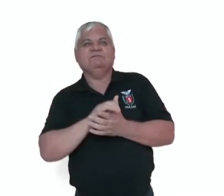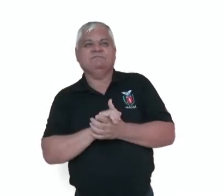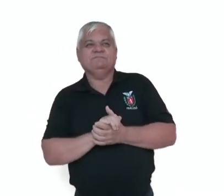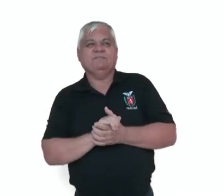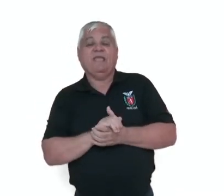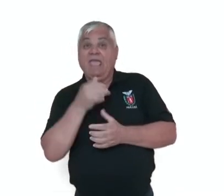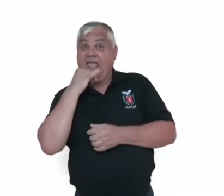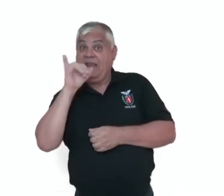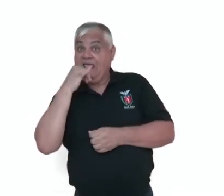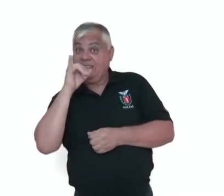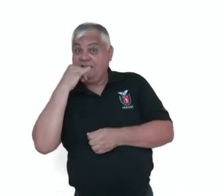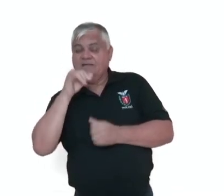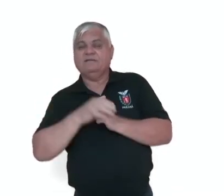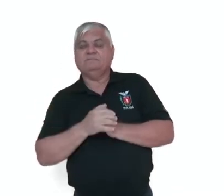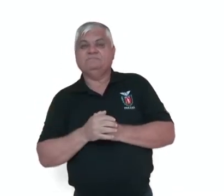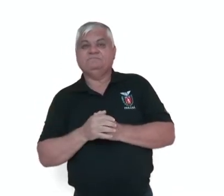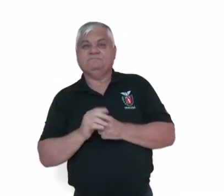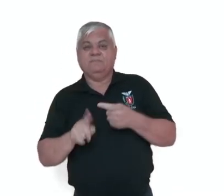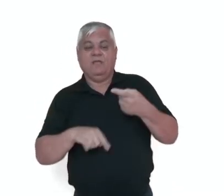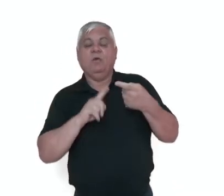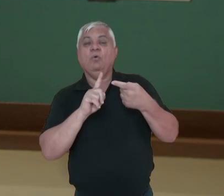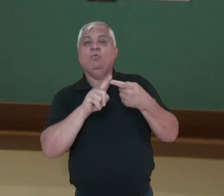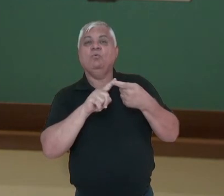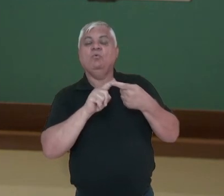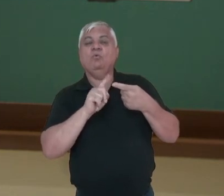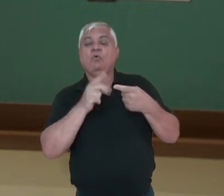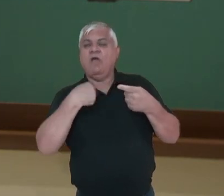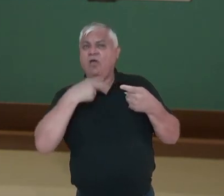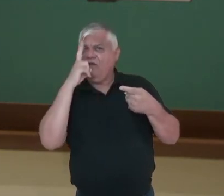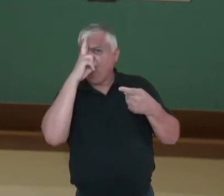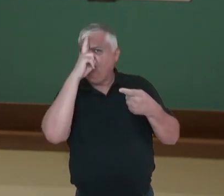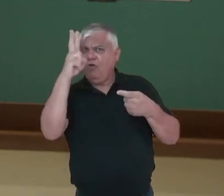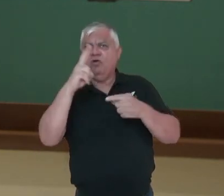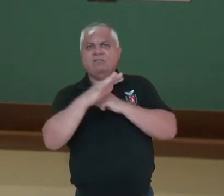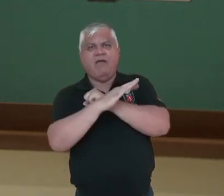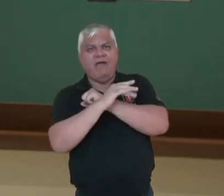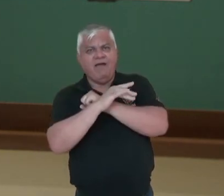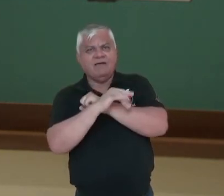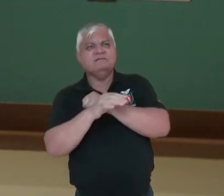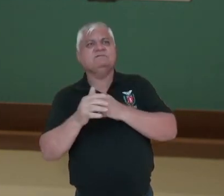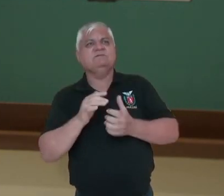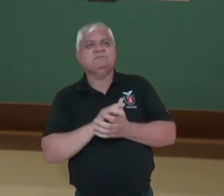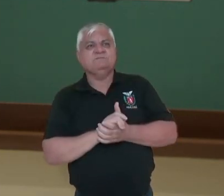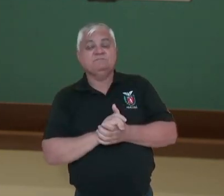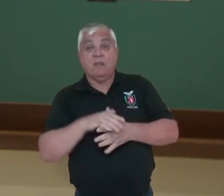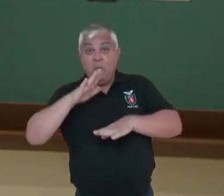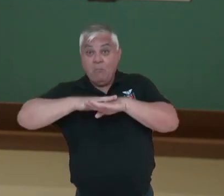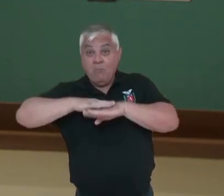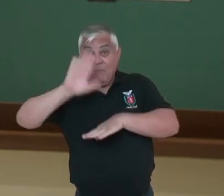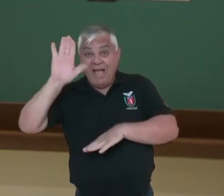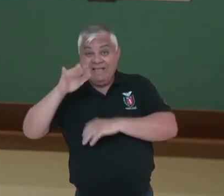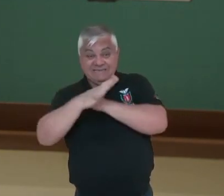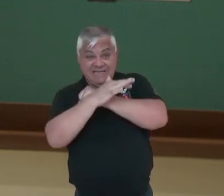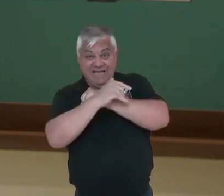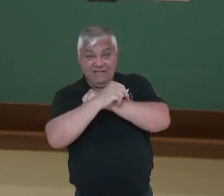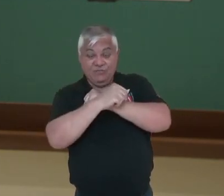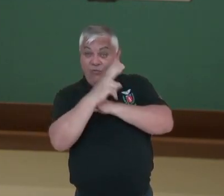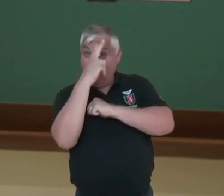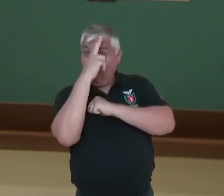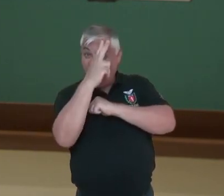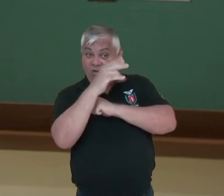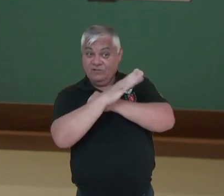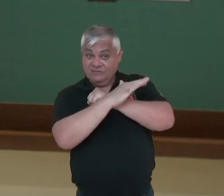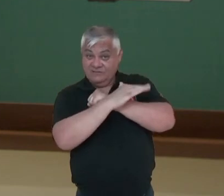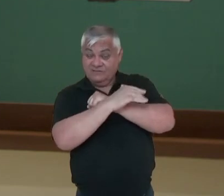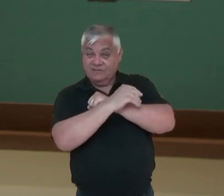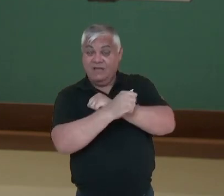condutibilidade elétrica. E o método 1 para a classificação da força dos ácidos é o que a gente está usando aqui. Então, quanto maior for o ácido, né, maior for o alfa